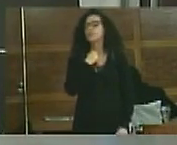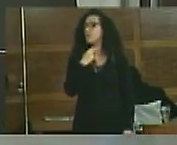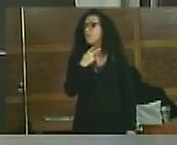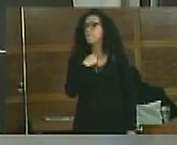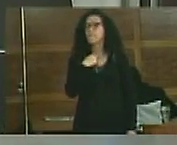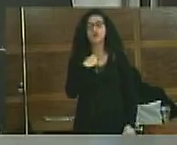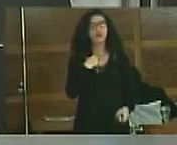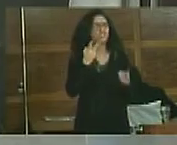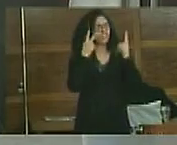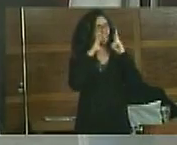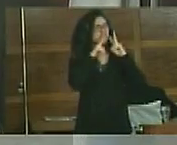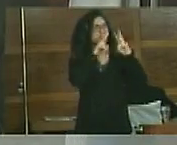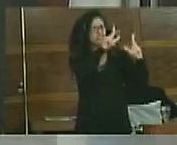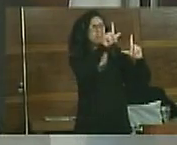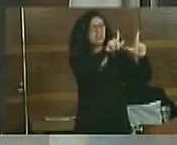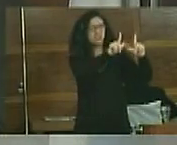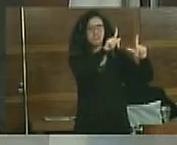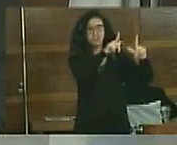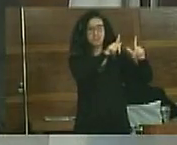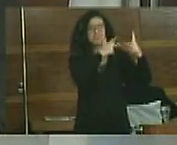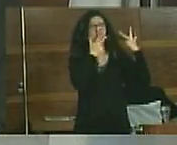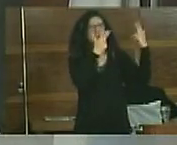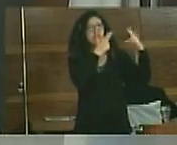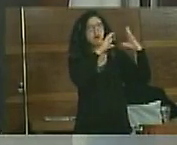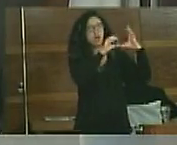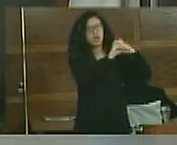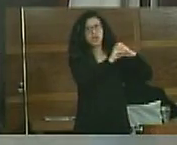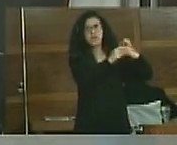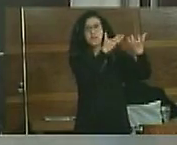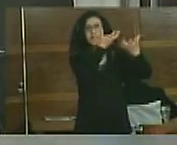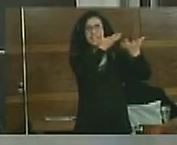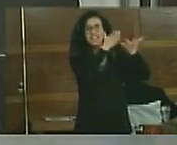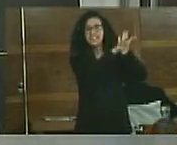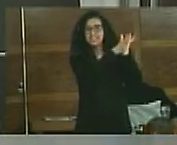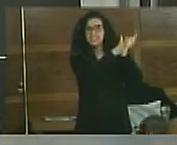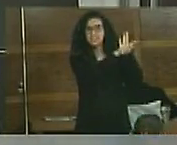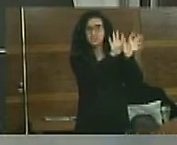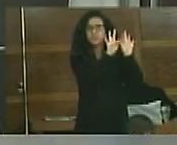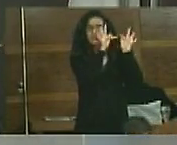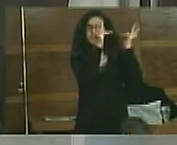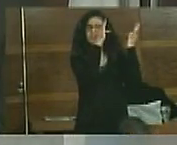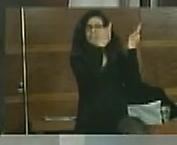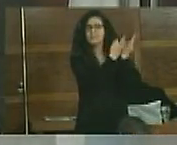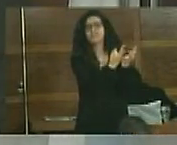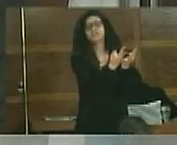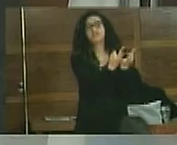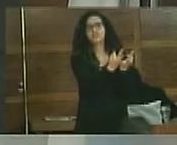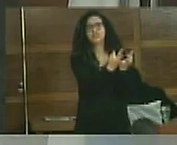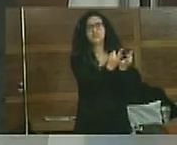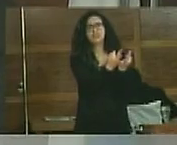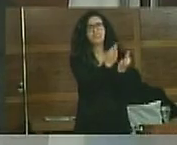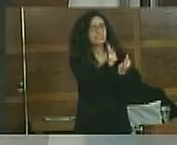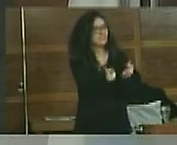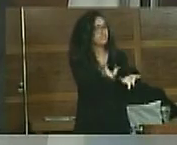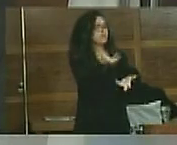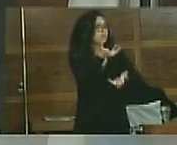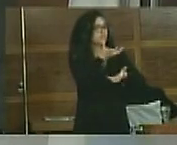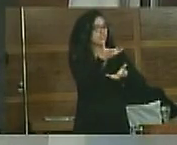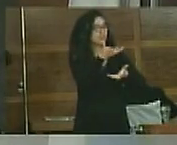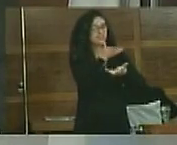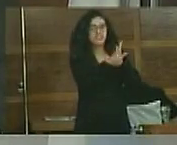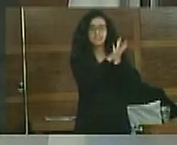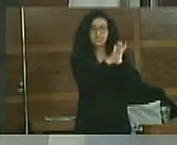ver uma emissora igual a Globo. Com uma emissora que quer destruir a família a todo custo. A todo custo, pastor